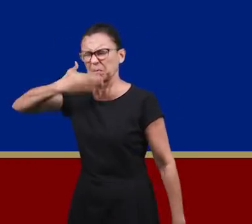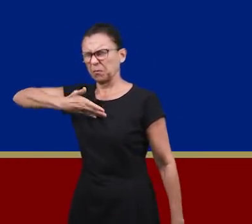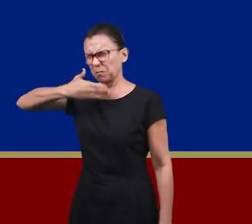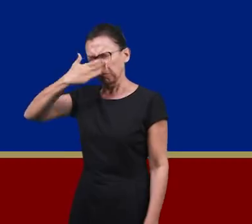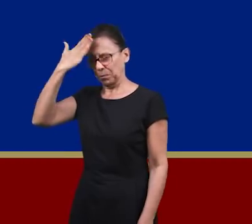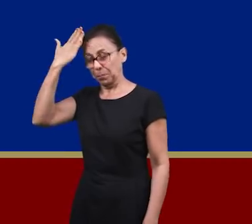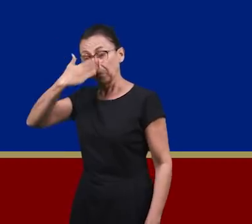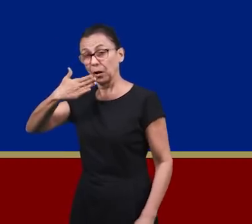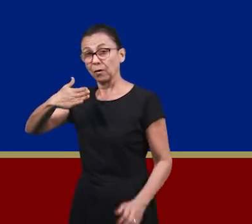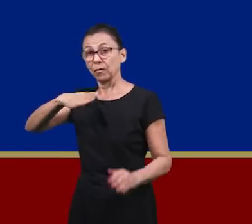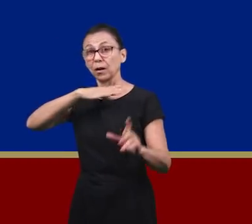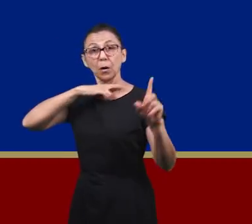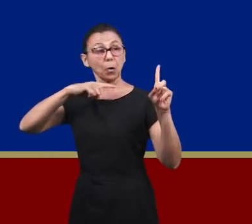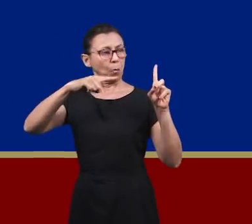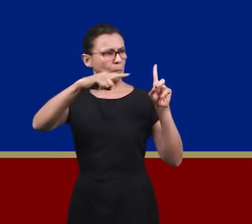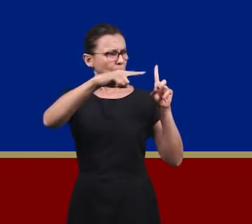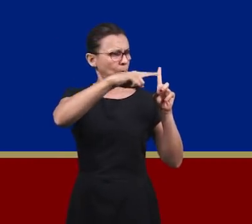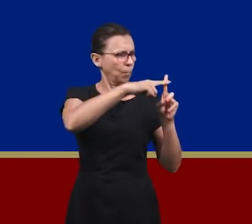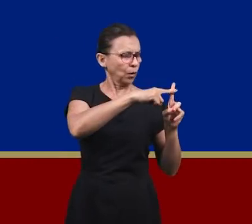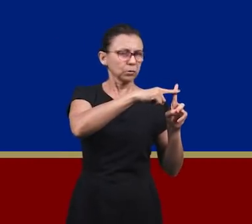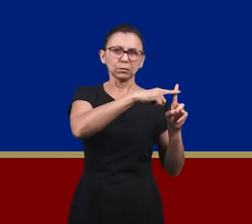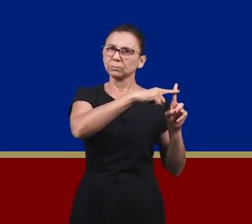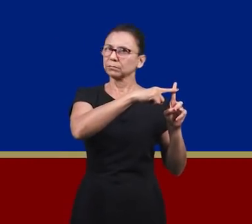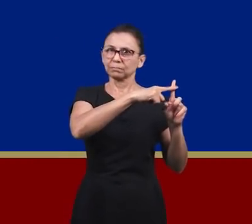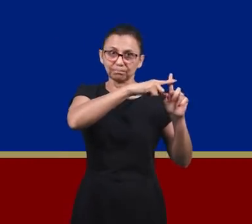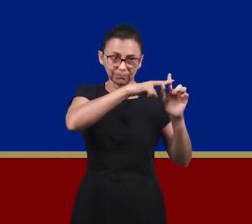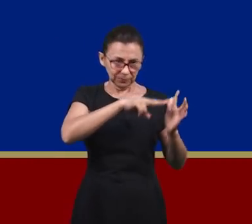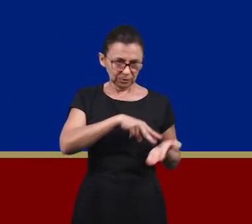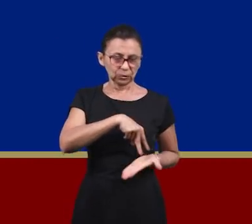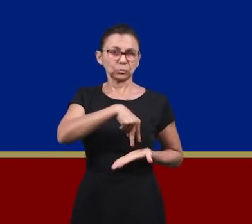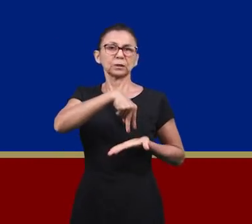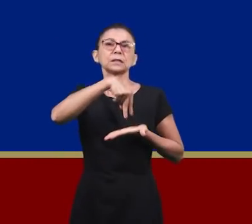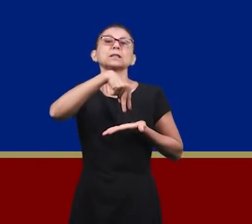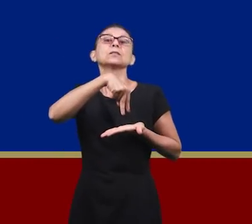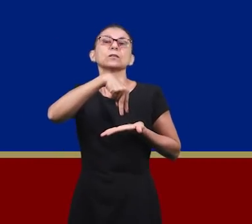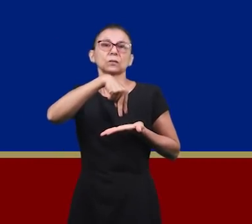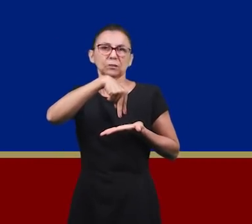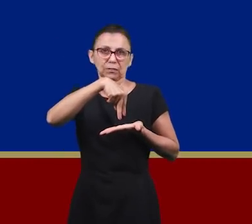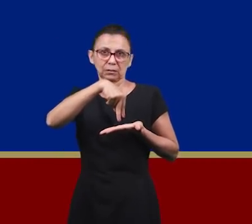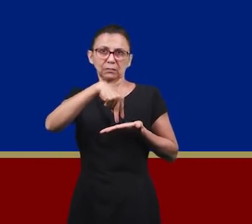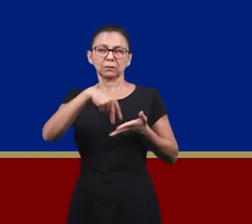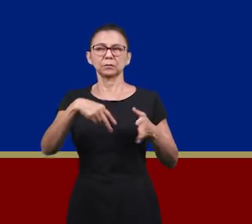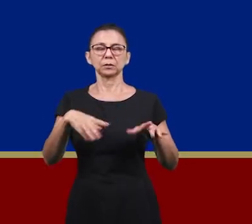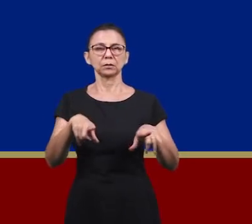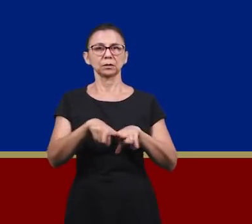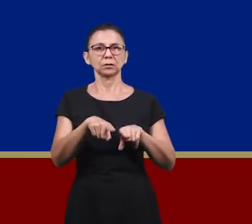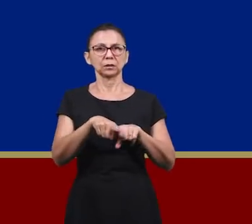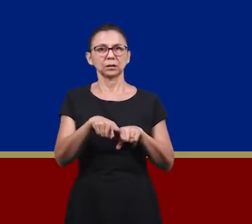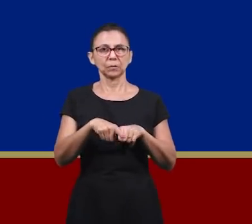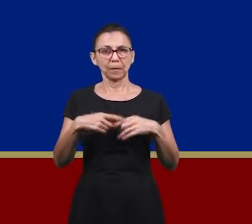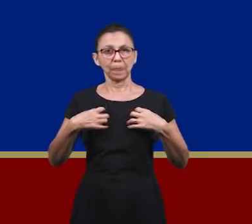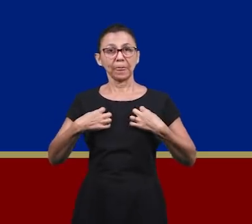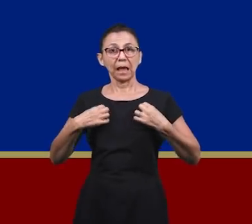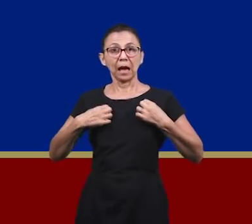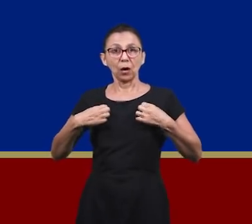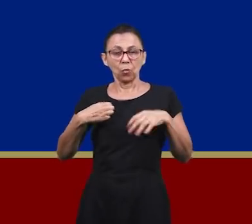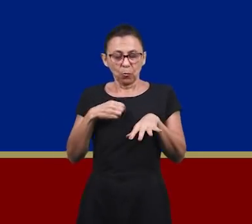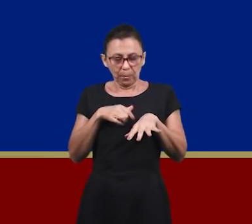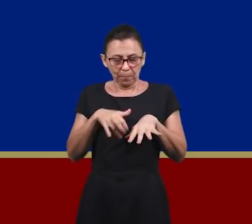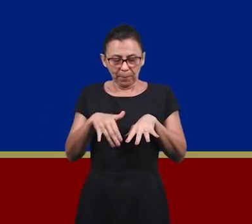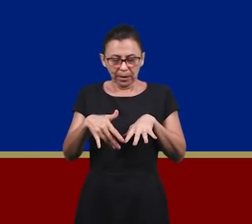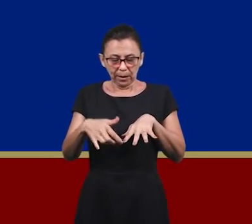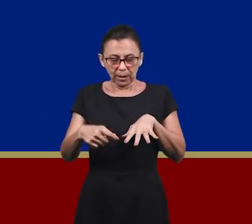cruz, mas ressuscitou. E ela prossegue: a campainha do éfode emitia um